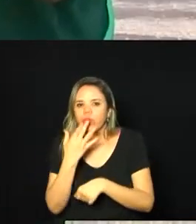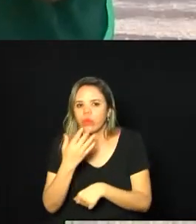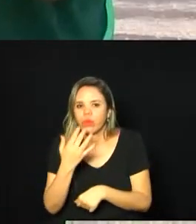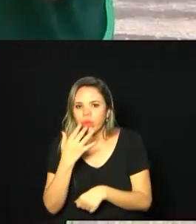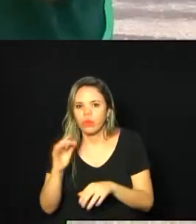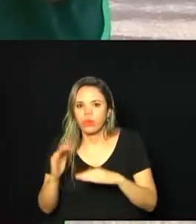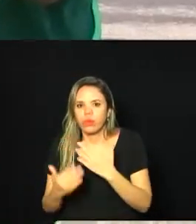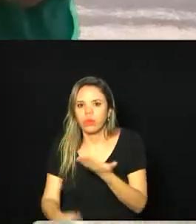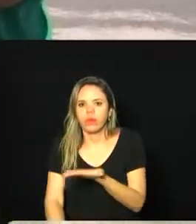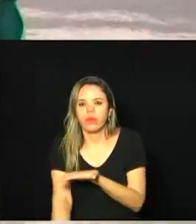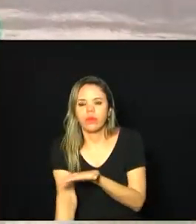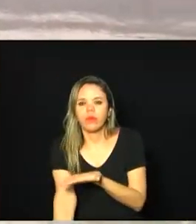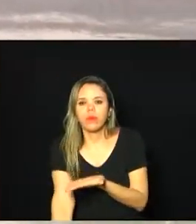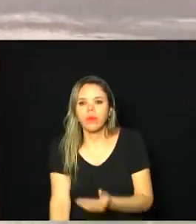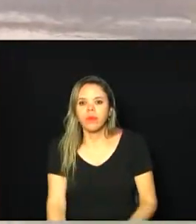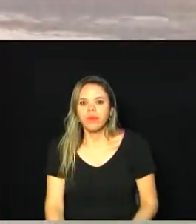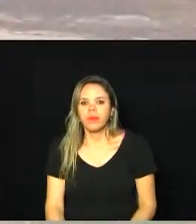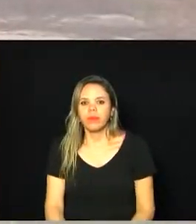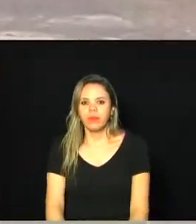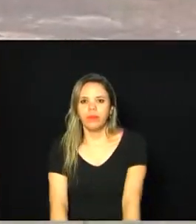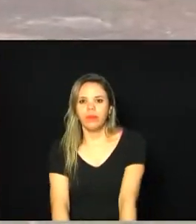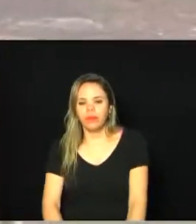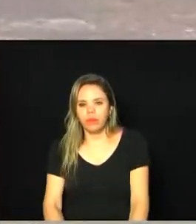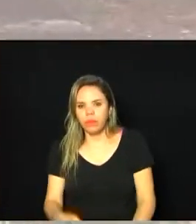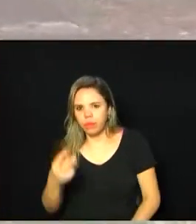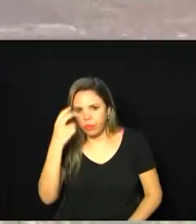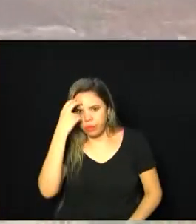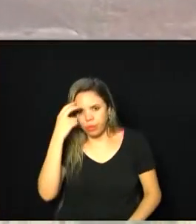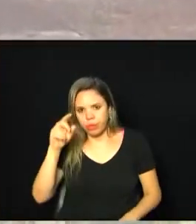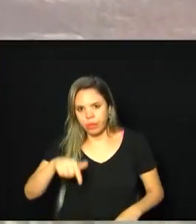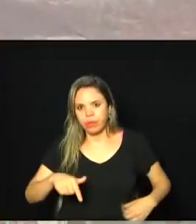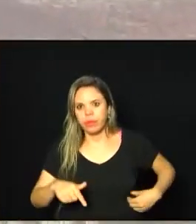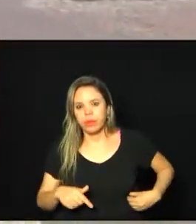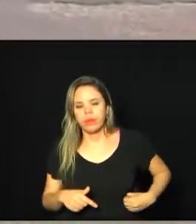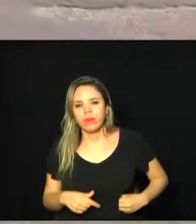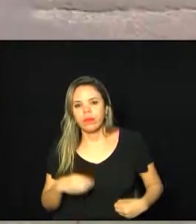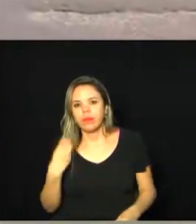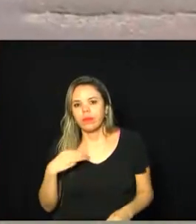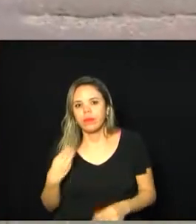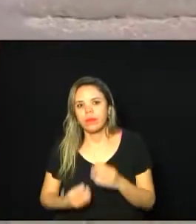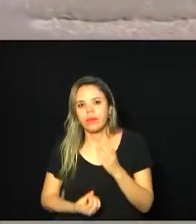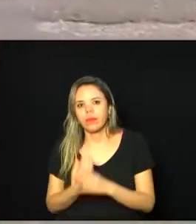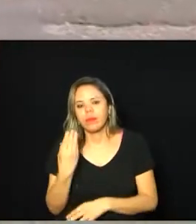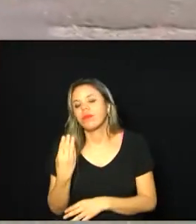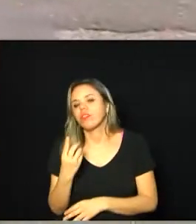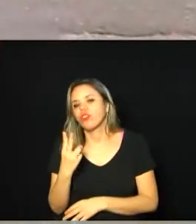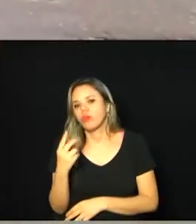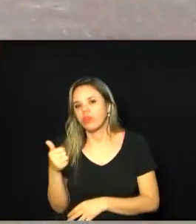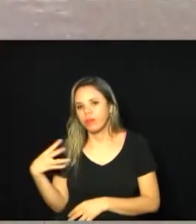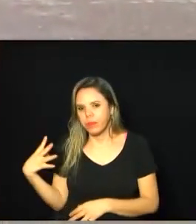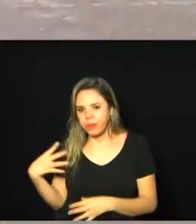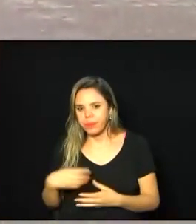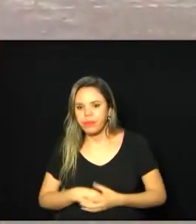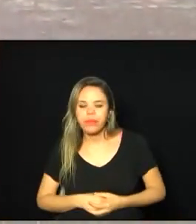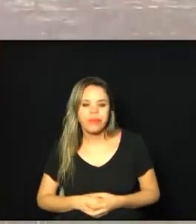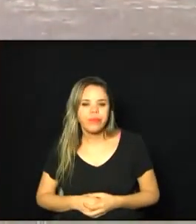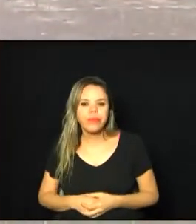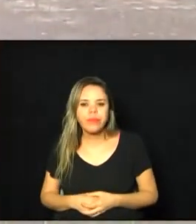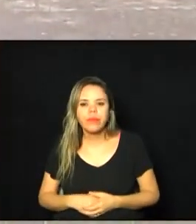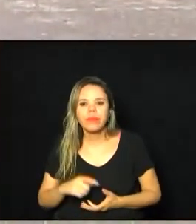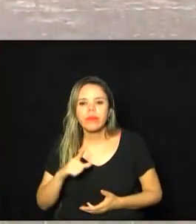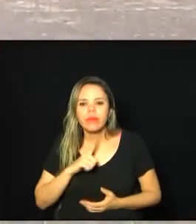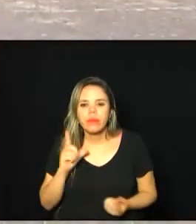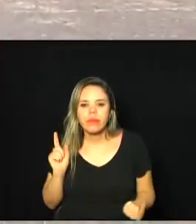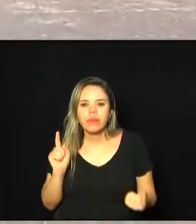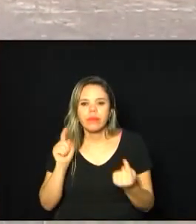esse bairro. O Espaço Cultural Casa do Pavão, como já diz a Mariana, criado em 2014, ele tem por